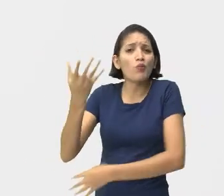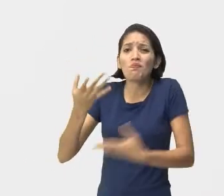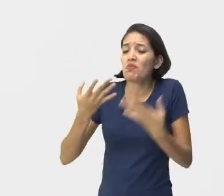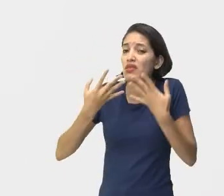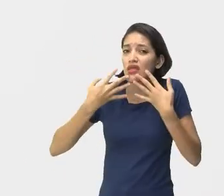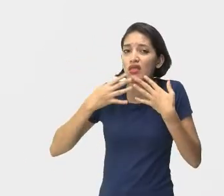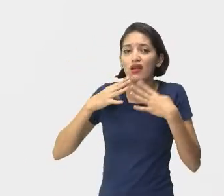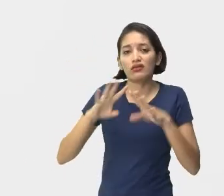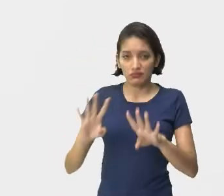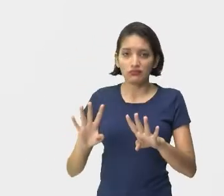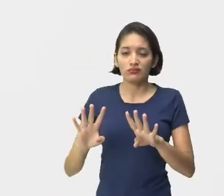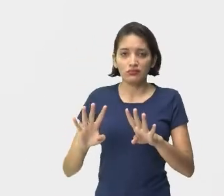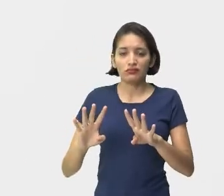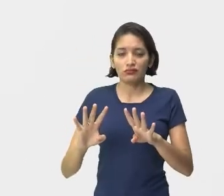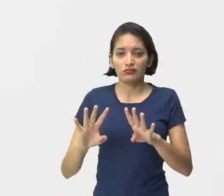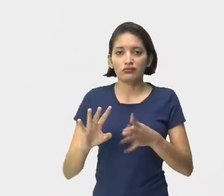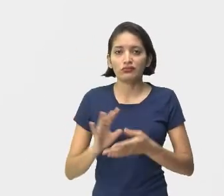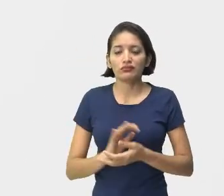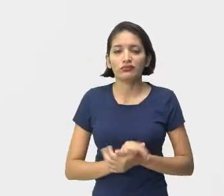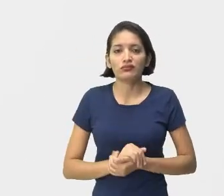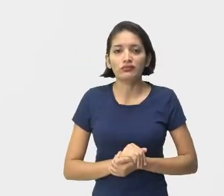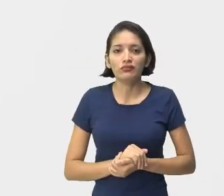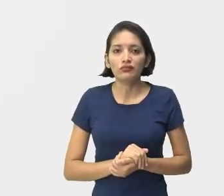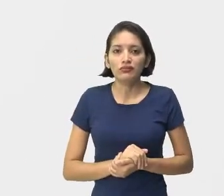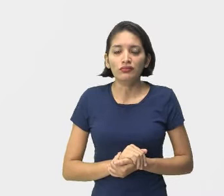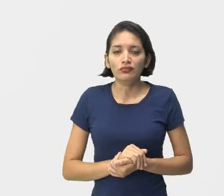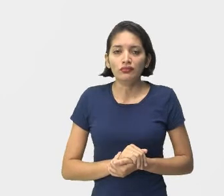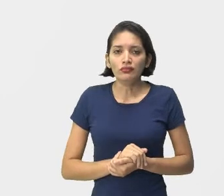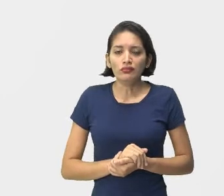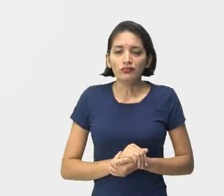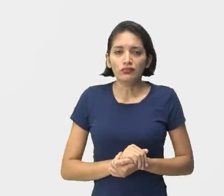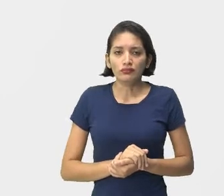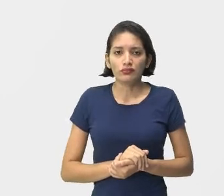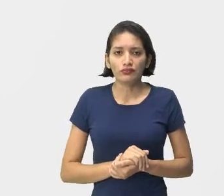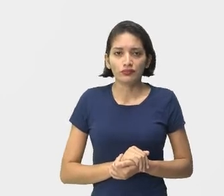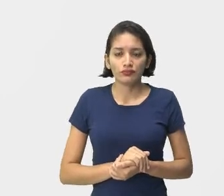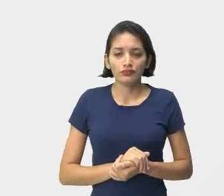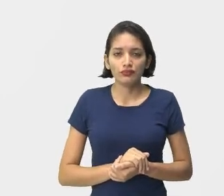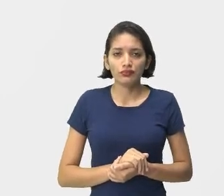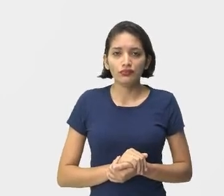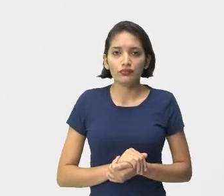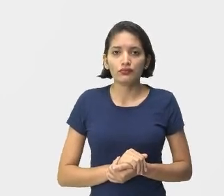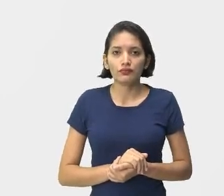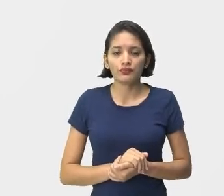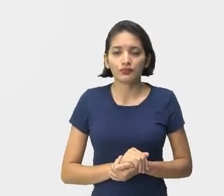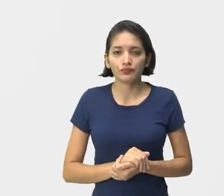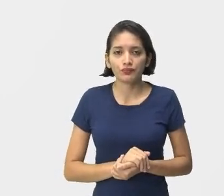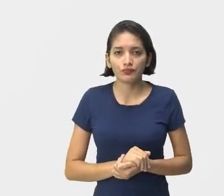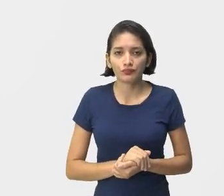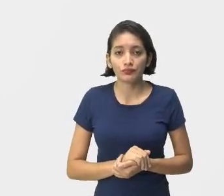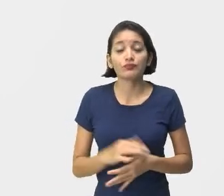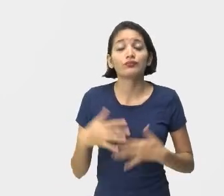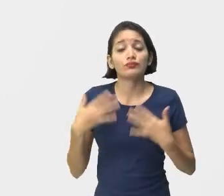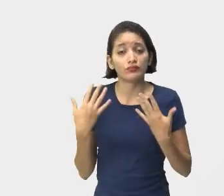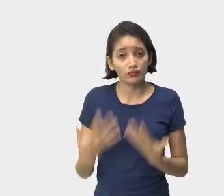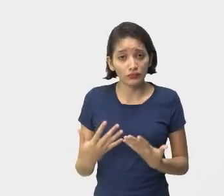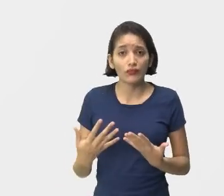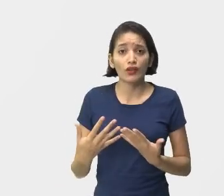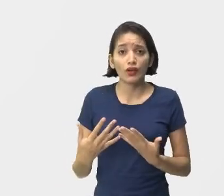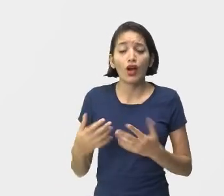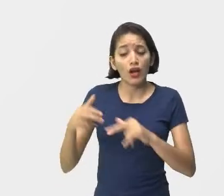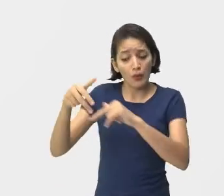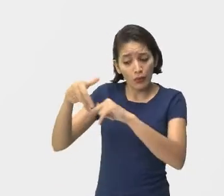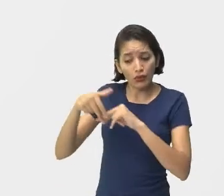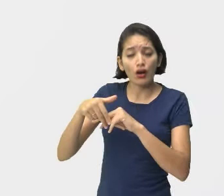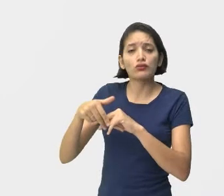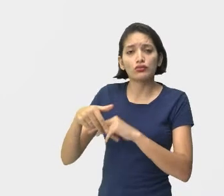natural, né? Que, na verdade, elas resultam da ação